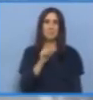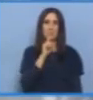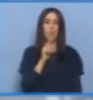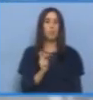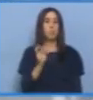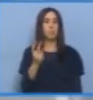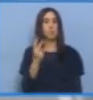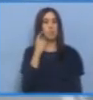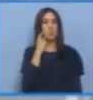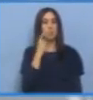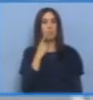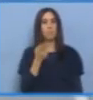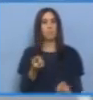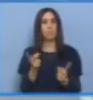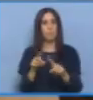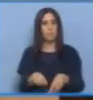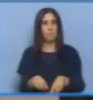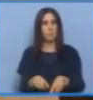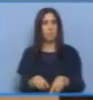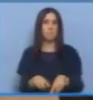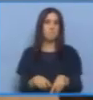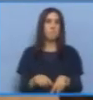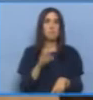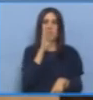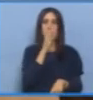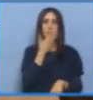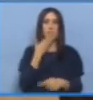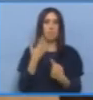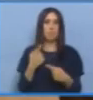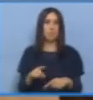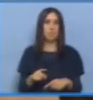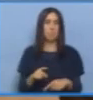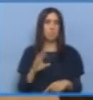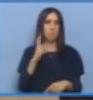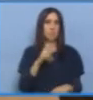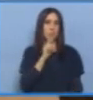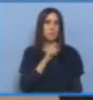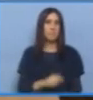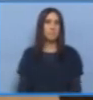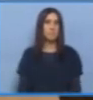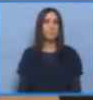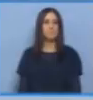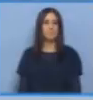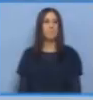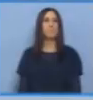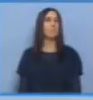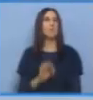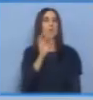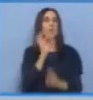fim dos 2 anos, poderemos renovar e então, se houver condições para isso, poderá acontecer. Voltemos aos